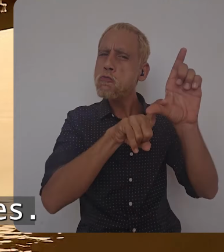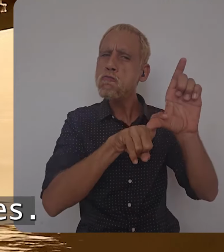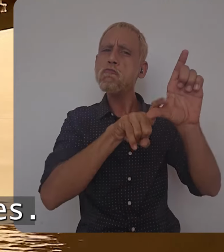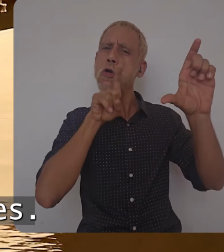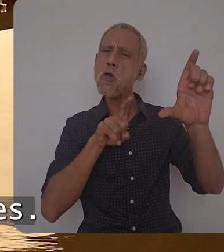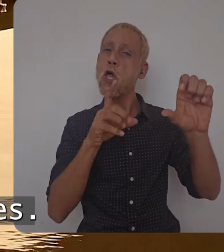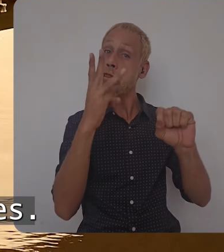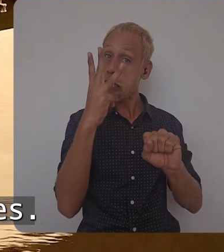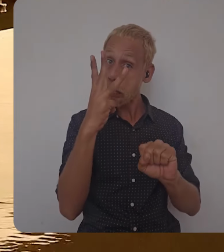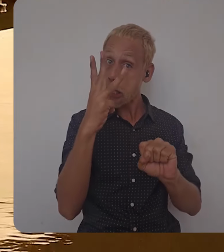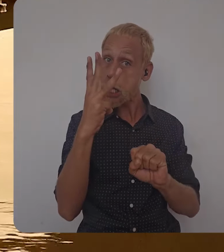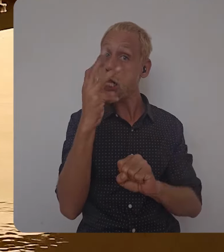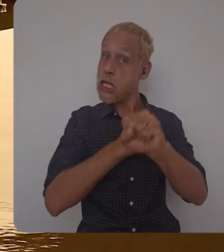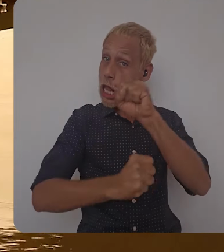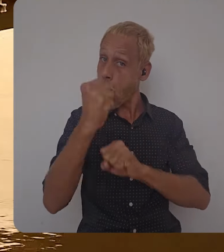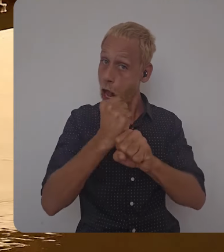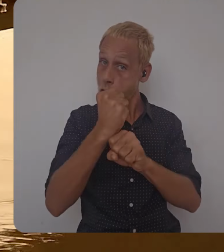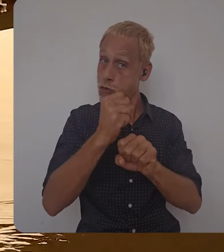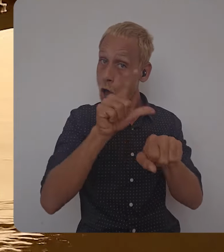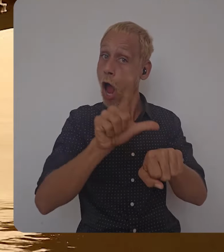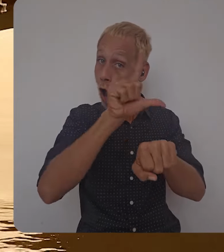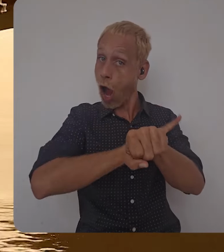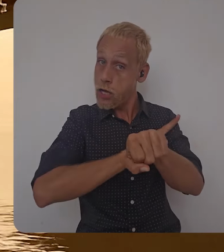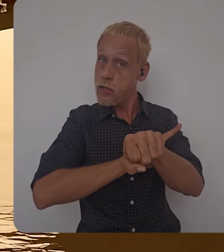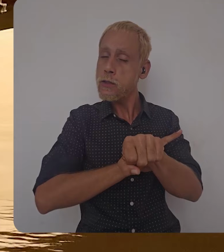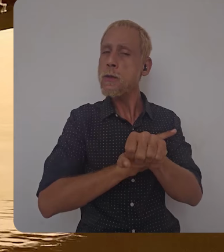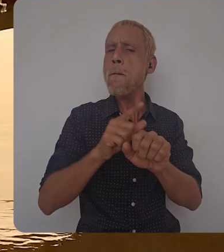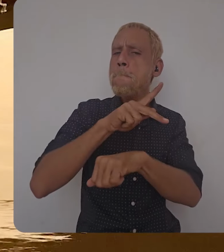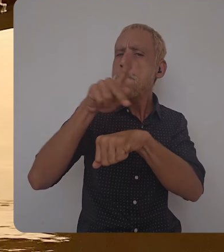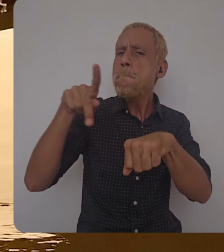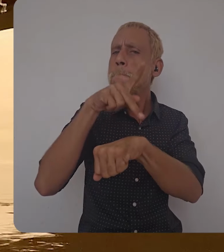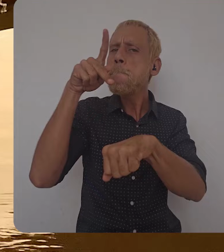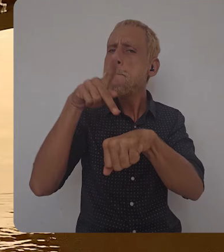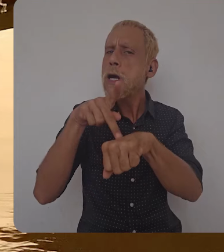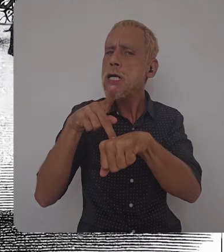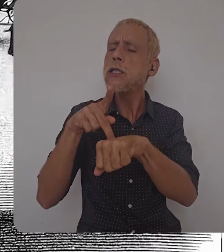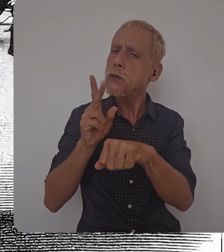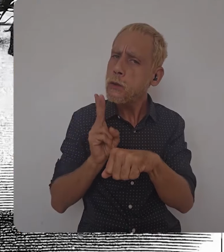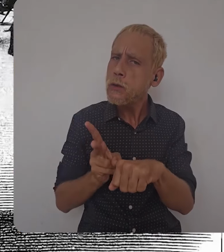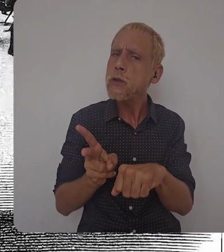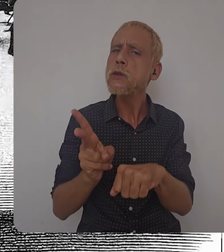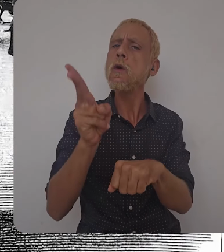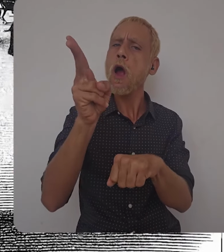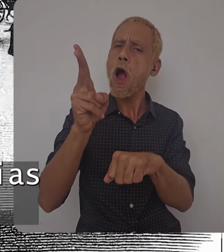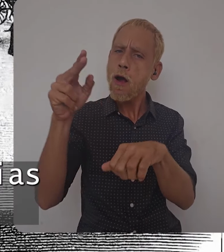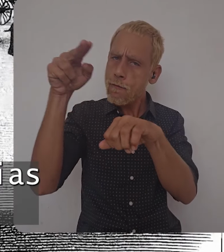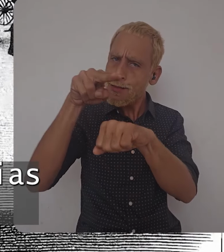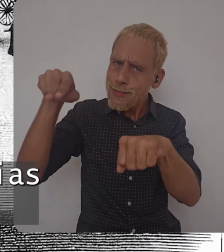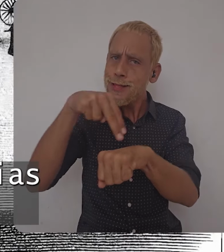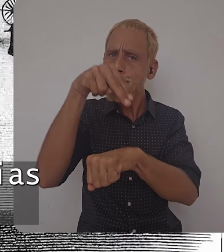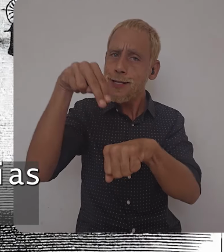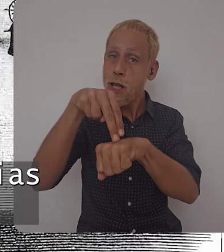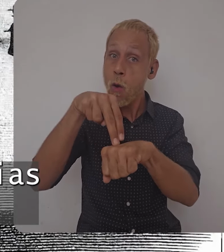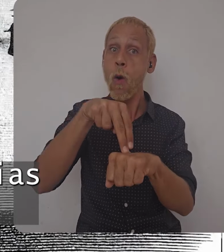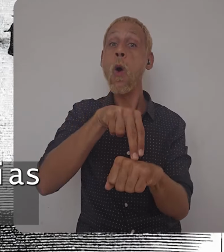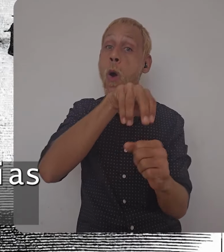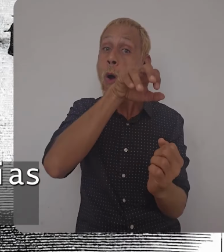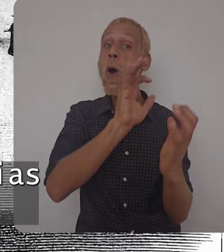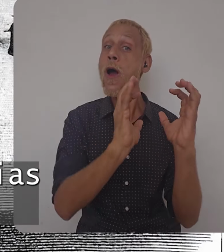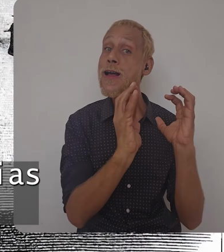apenas 3 anos antes. O país ainda aprendia a se reconhecer enquanto nação. Recife era um ponto